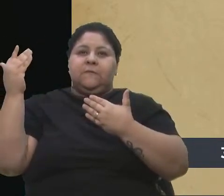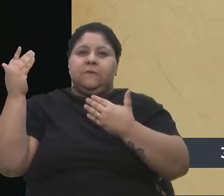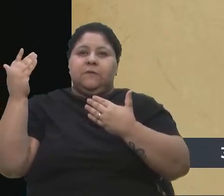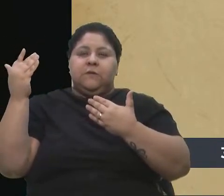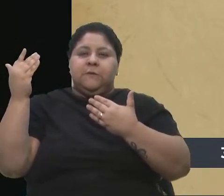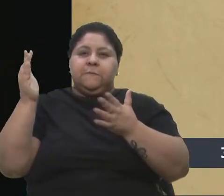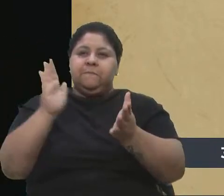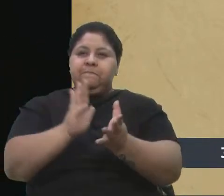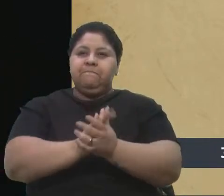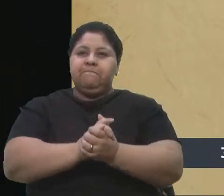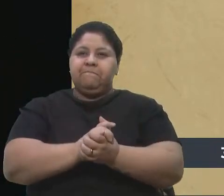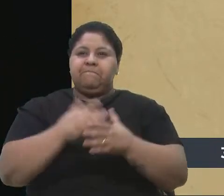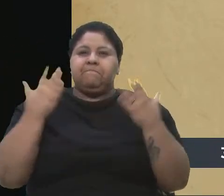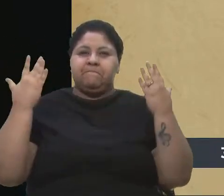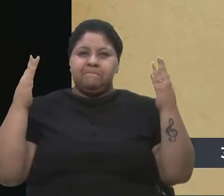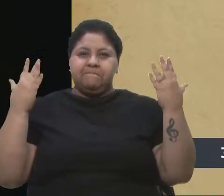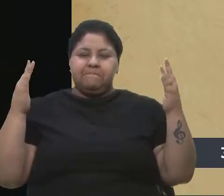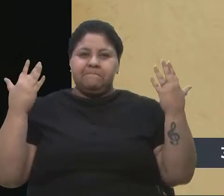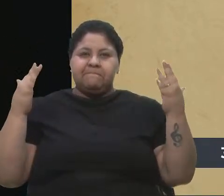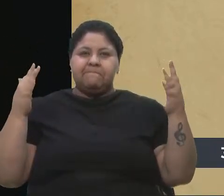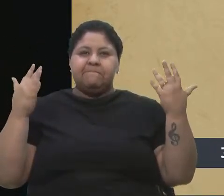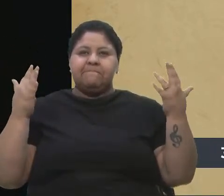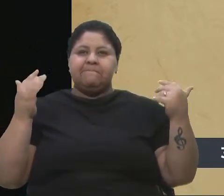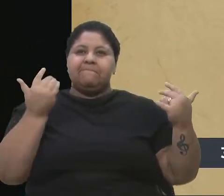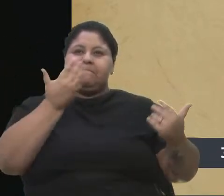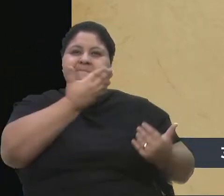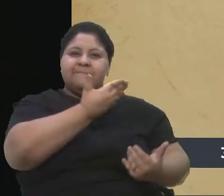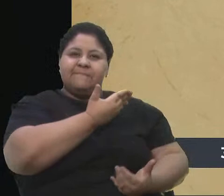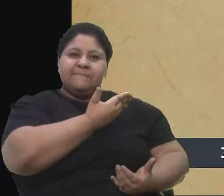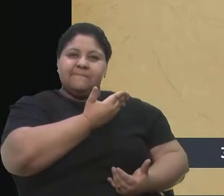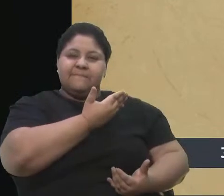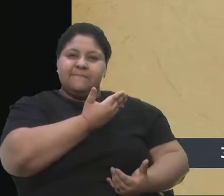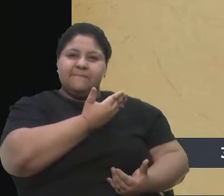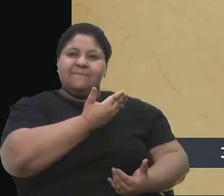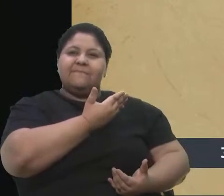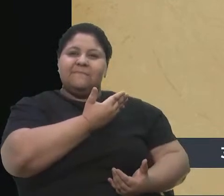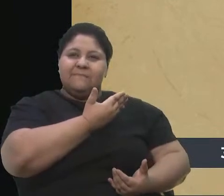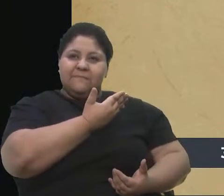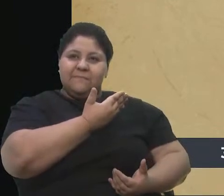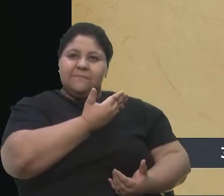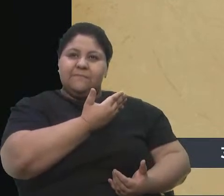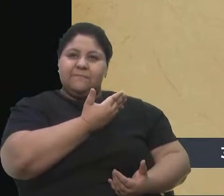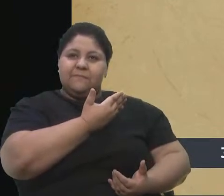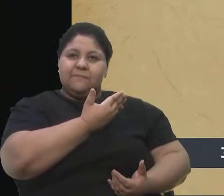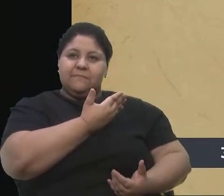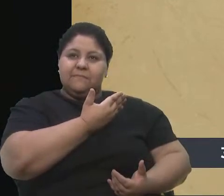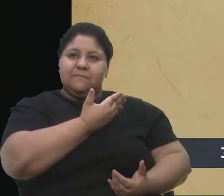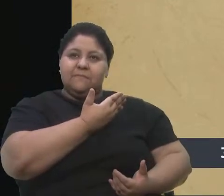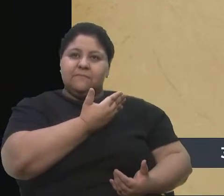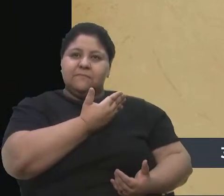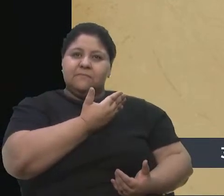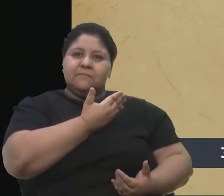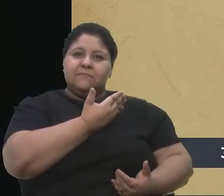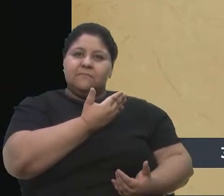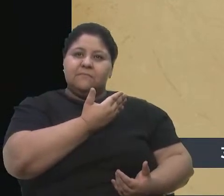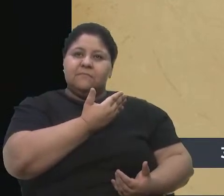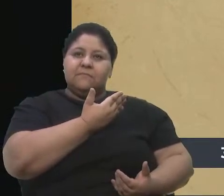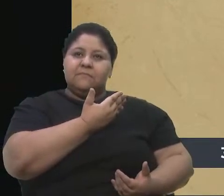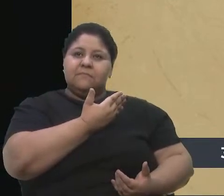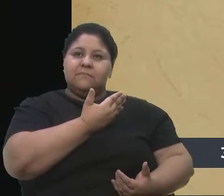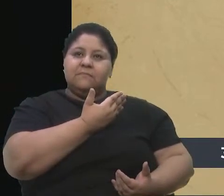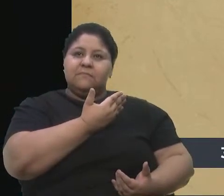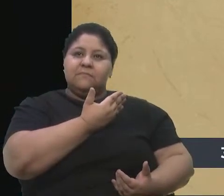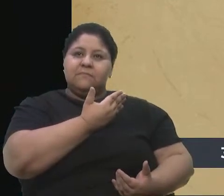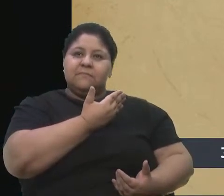Escola Oswaldo Cruz, o Campo dos Bugres com a Escola Esther Benvenuti, o Marco da Tradição com a Padre João Esquiavo, o Heróis Farroupilhas